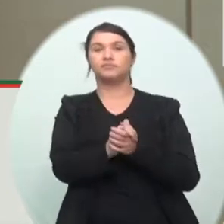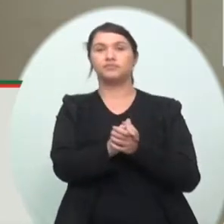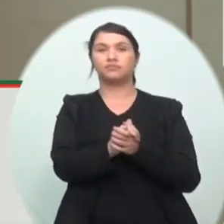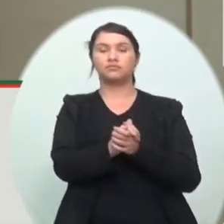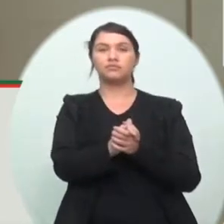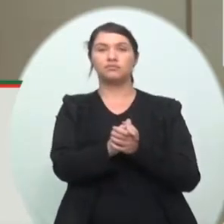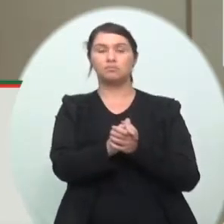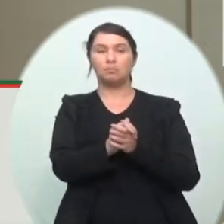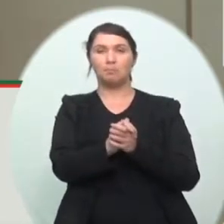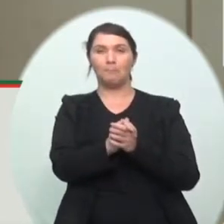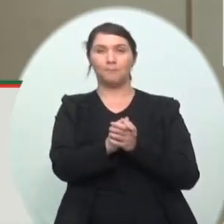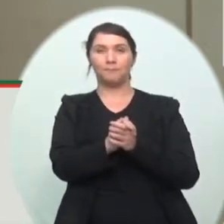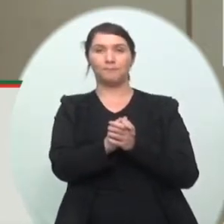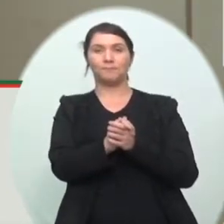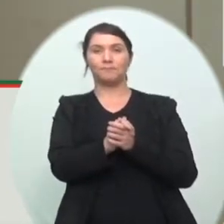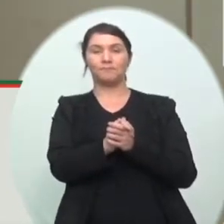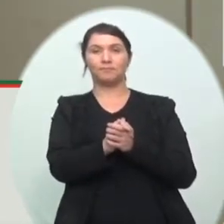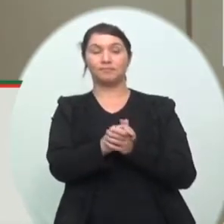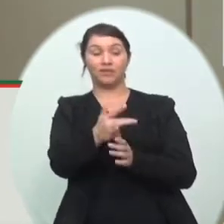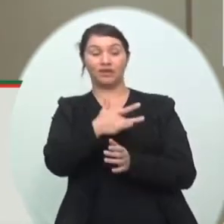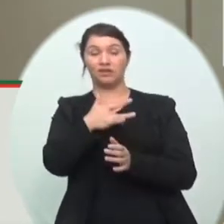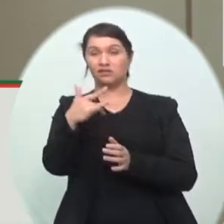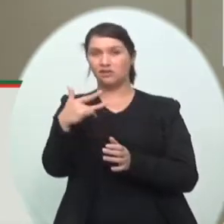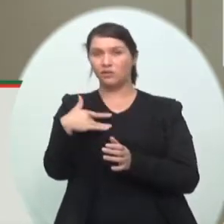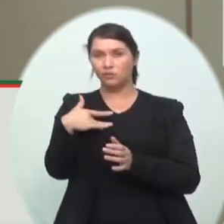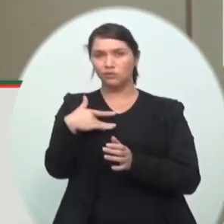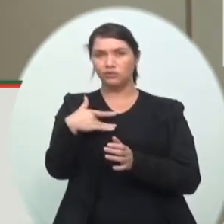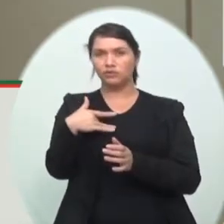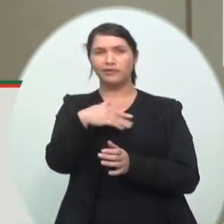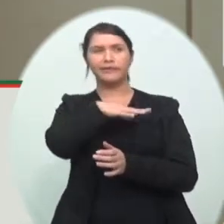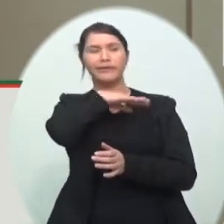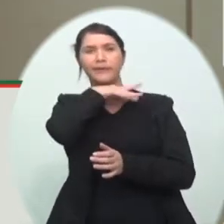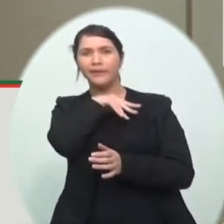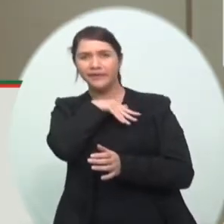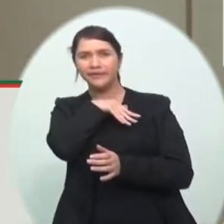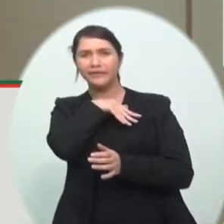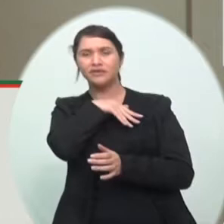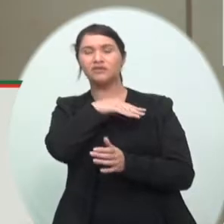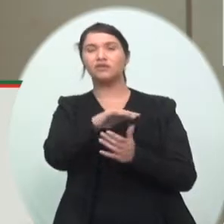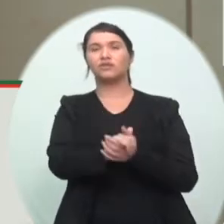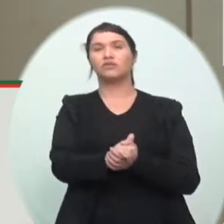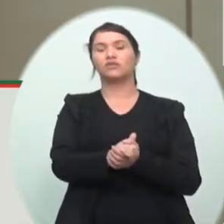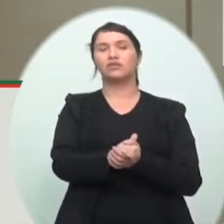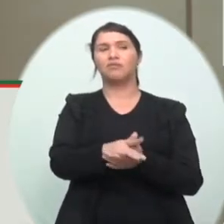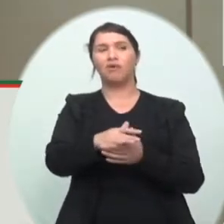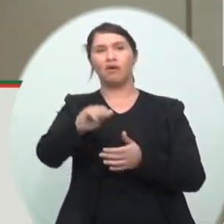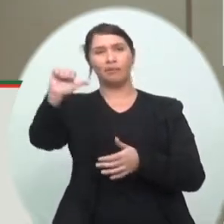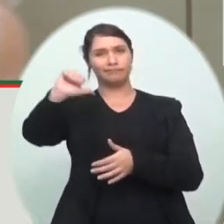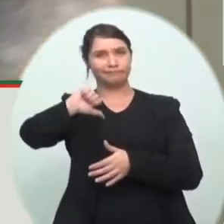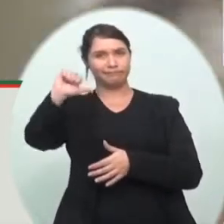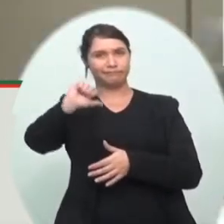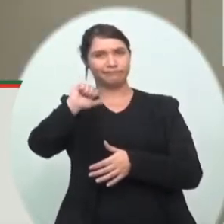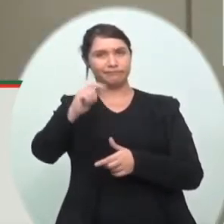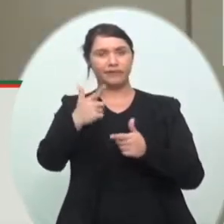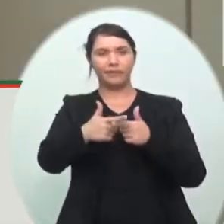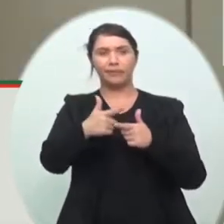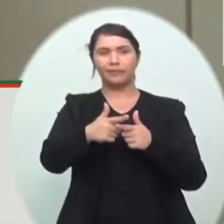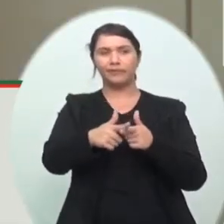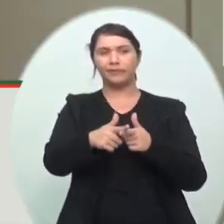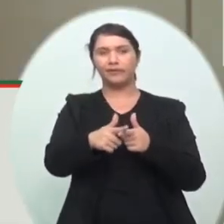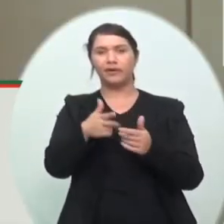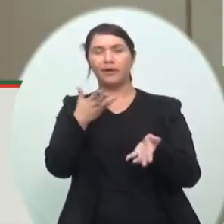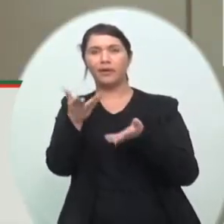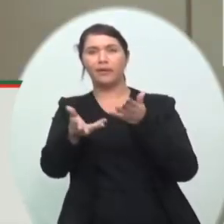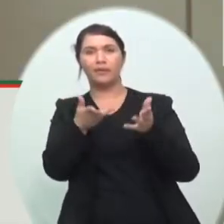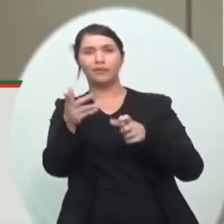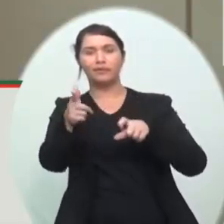podemos dizer, nada ou muito pouco pela saúde da nossa cidade, no fator consulta para especialistas e